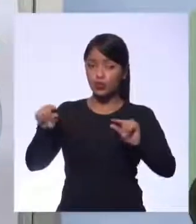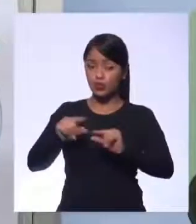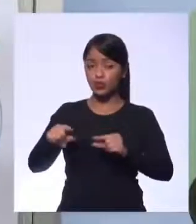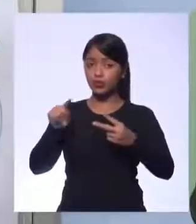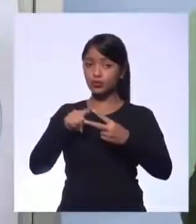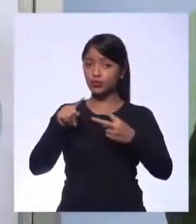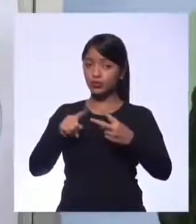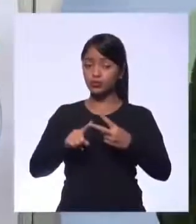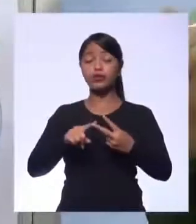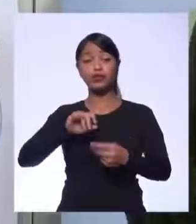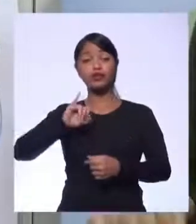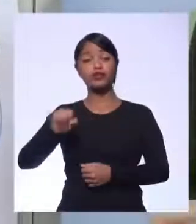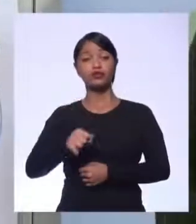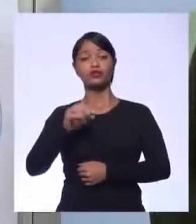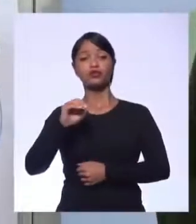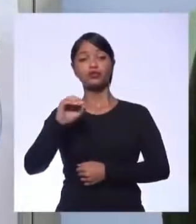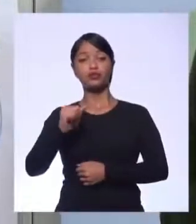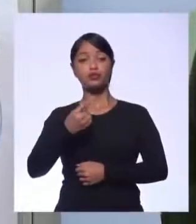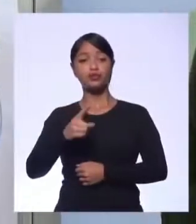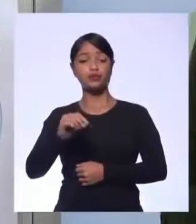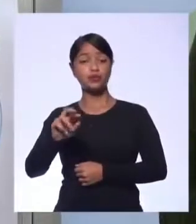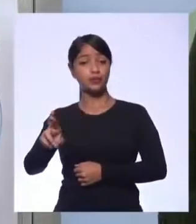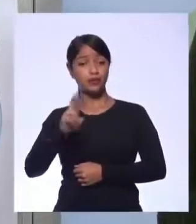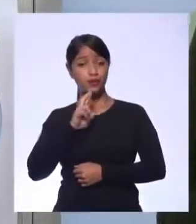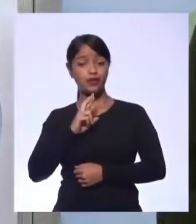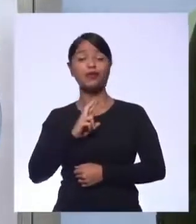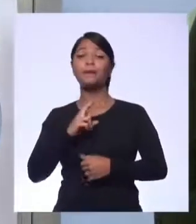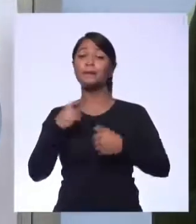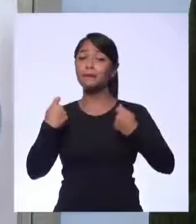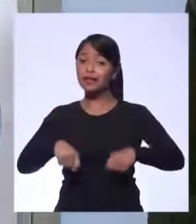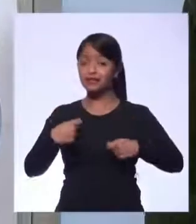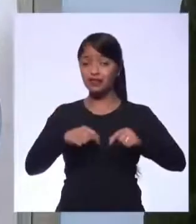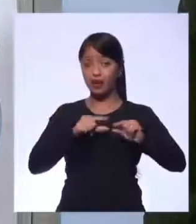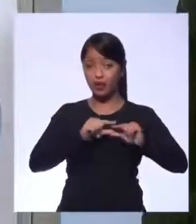verbos, João Pedro. Ai, que Isadora, lindos. verbos.